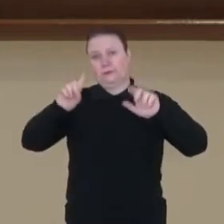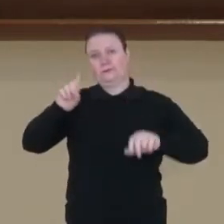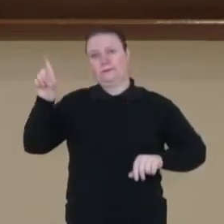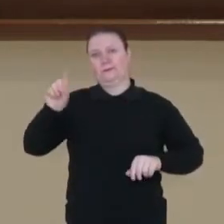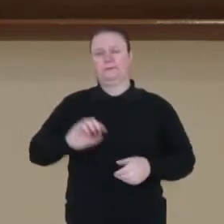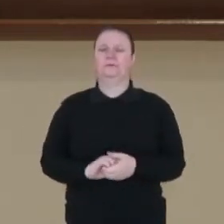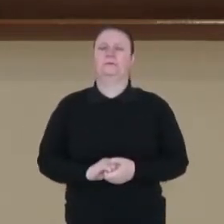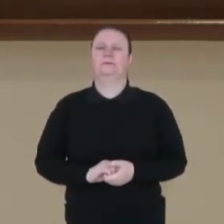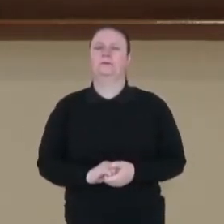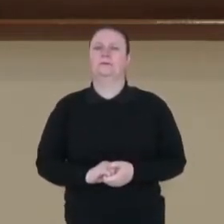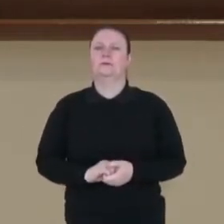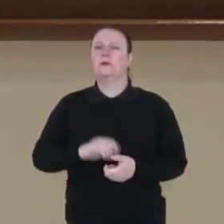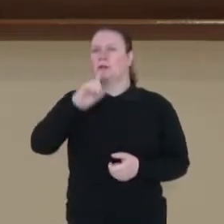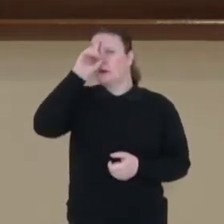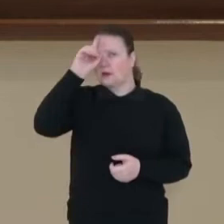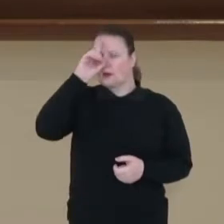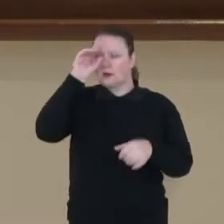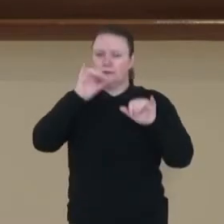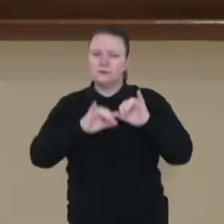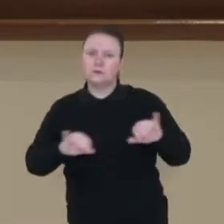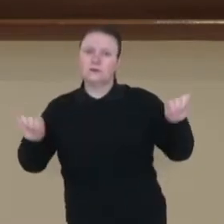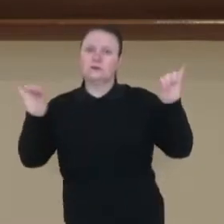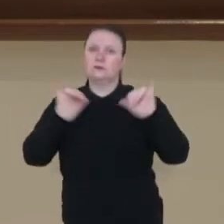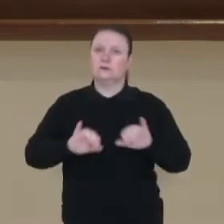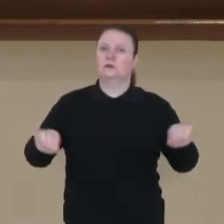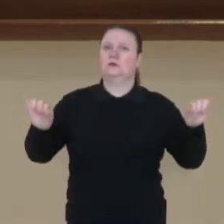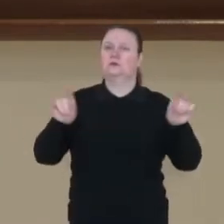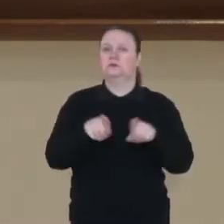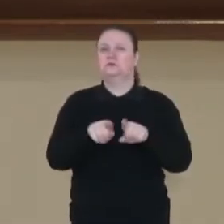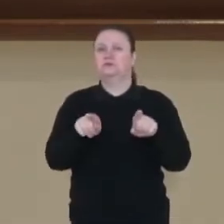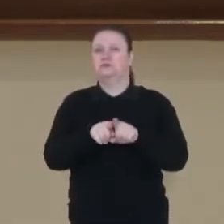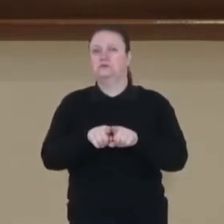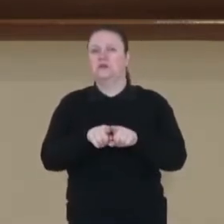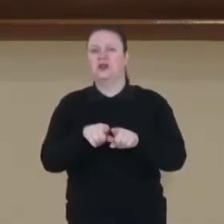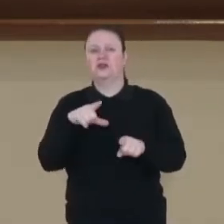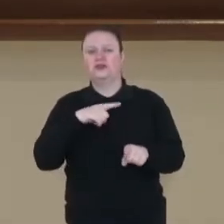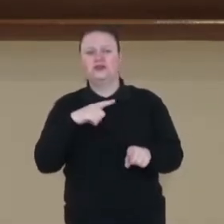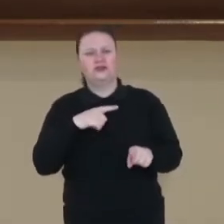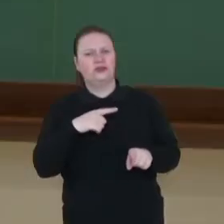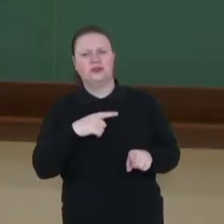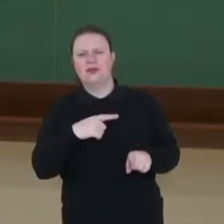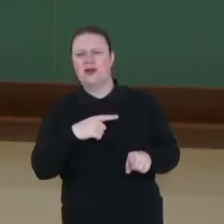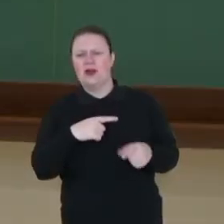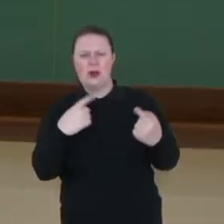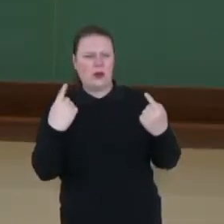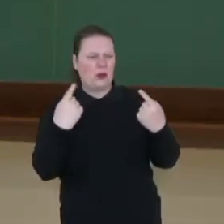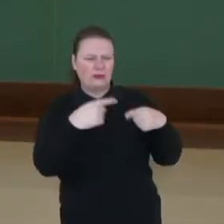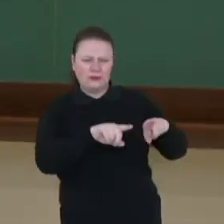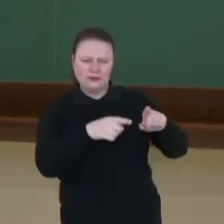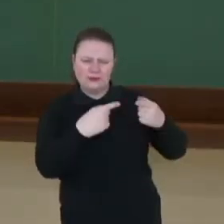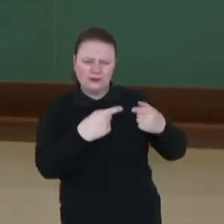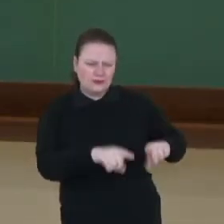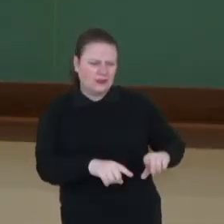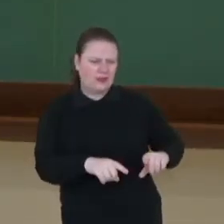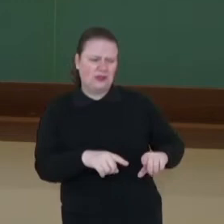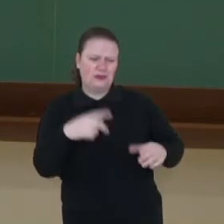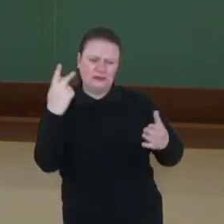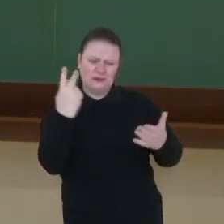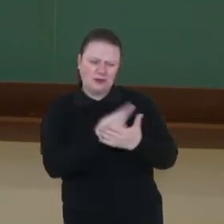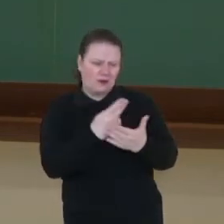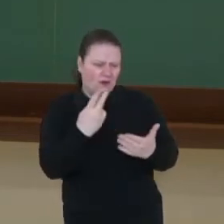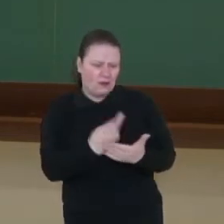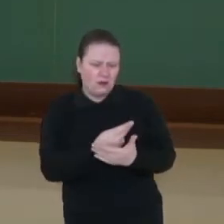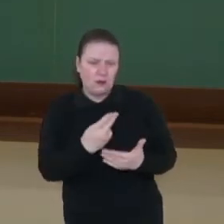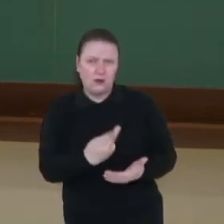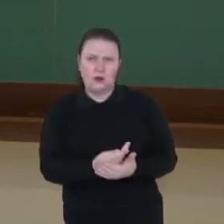ter essas ideias divulgadas, muitas vezes contestadas, porque muitas pessoas ainda hoje, né, contestam